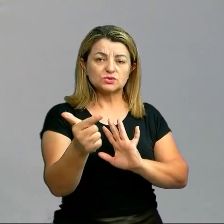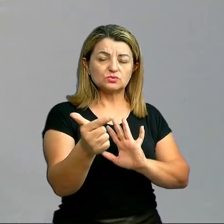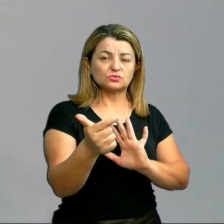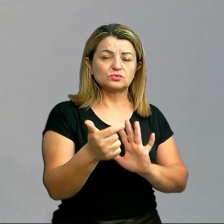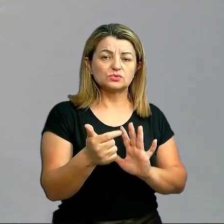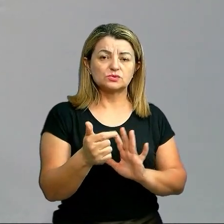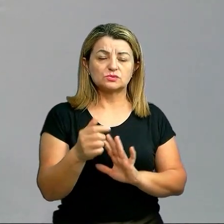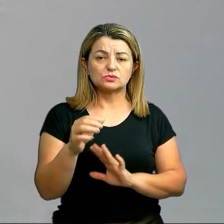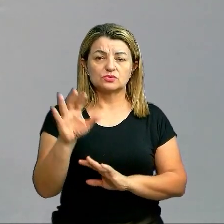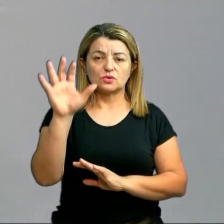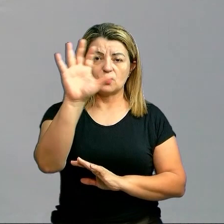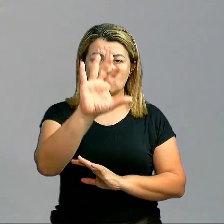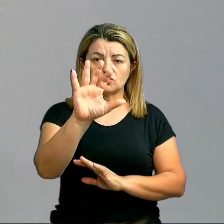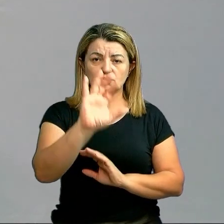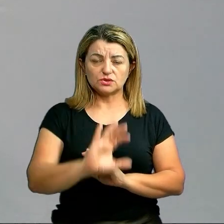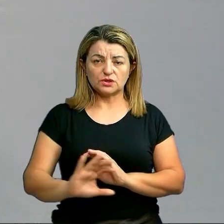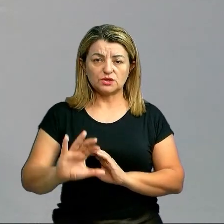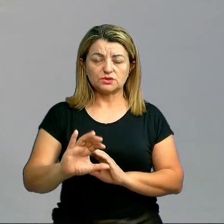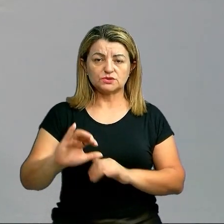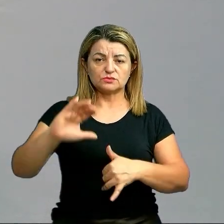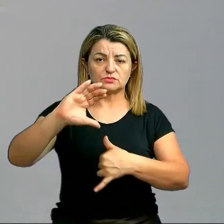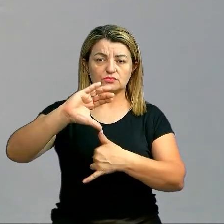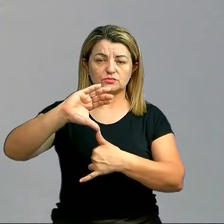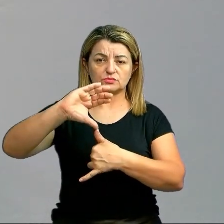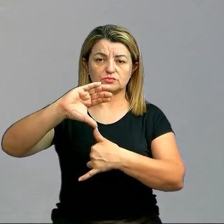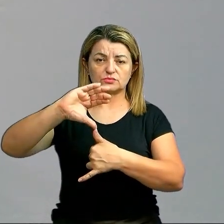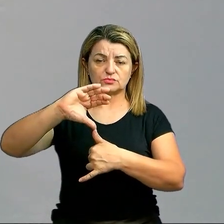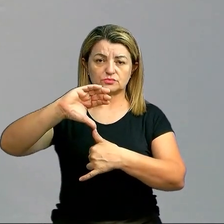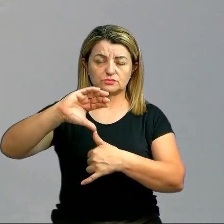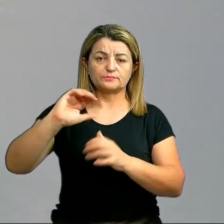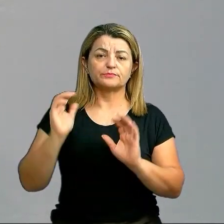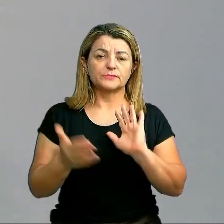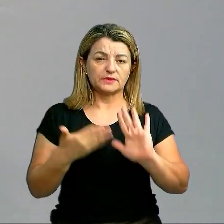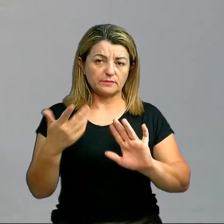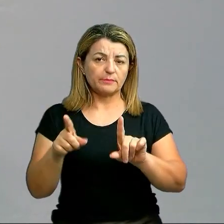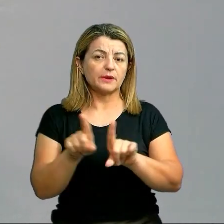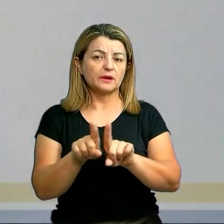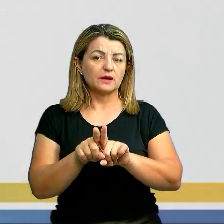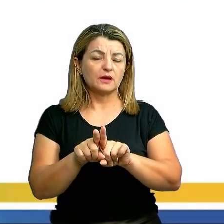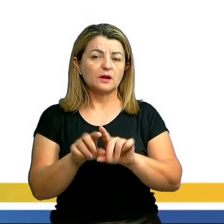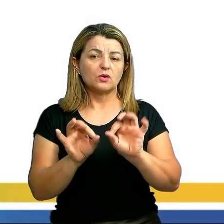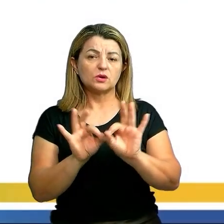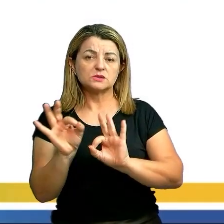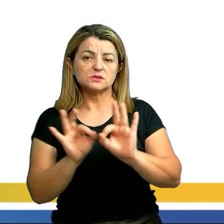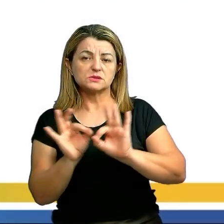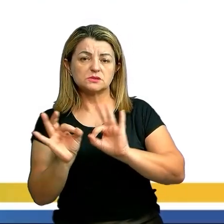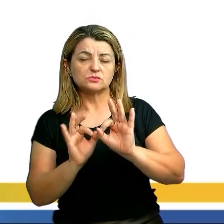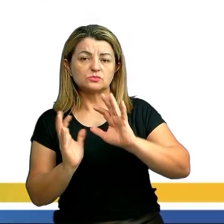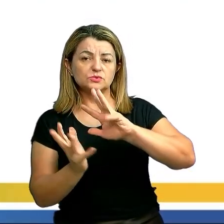é levado em consideração pela Organização Mundial do Comércio, certo?